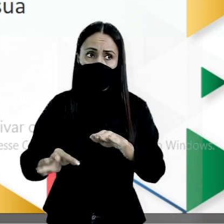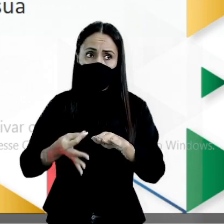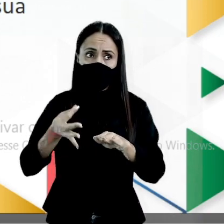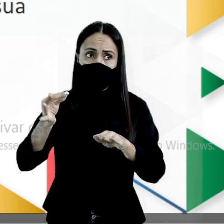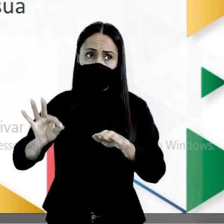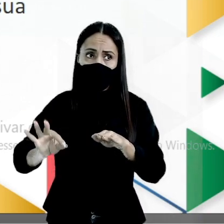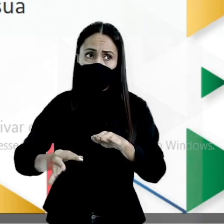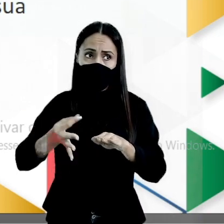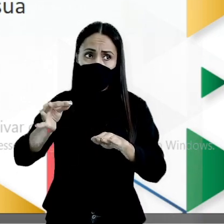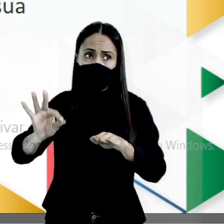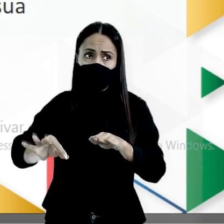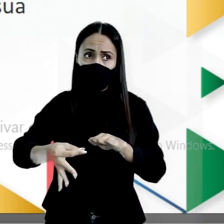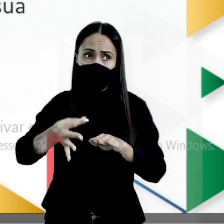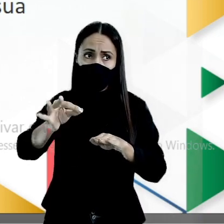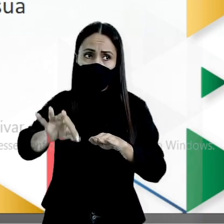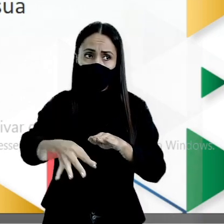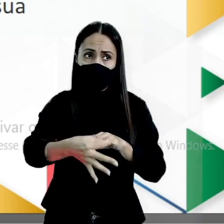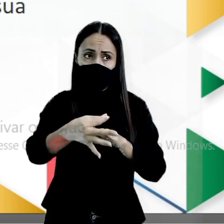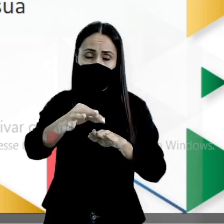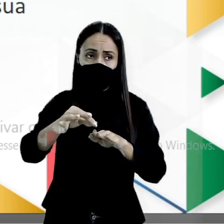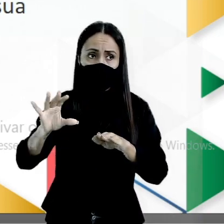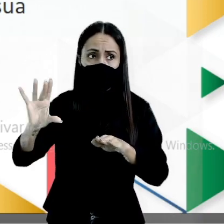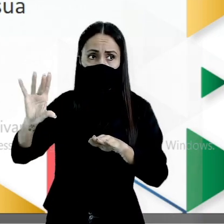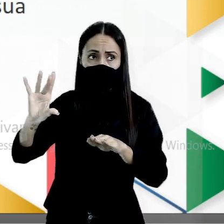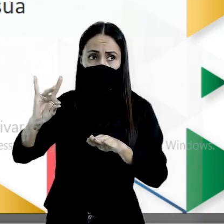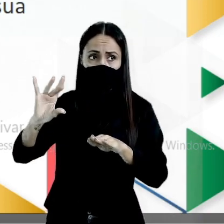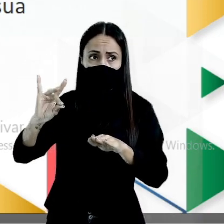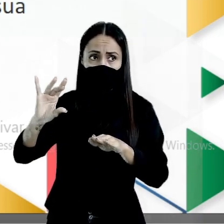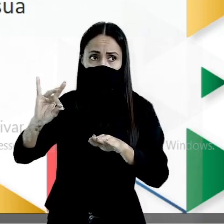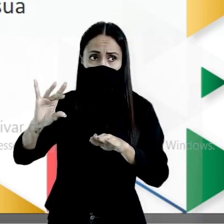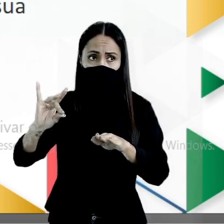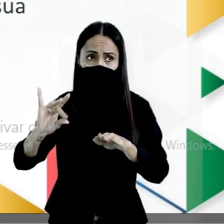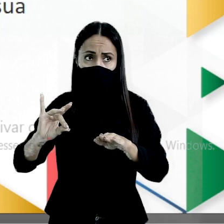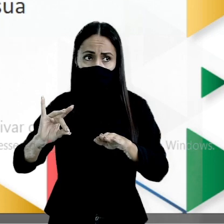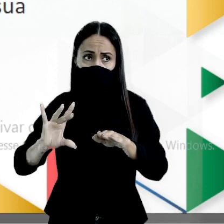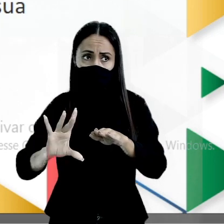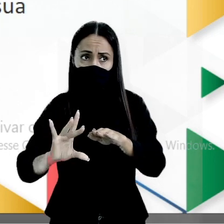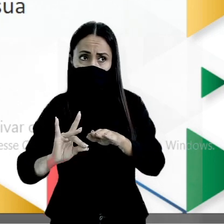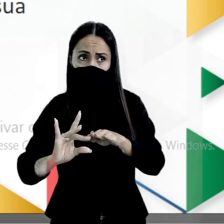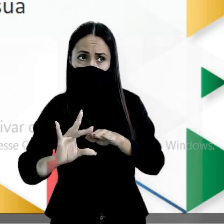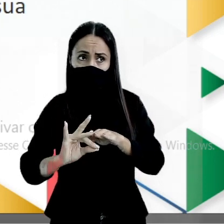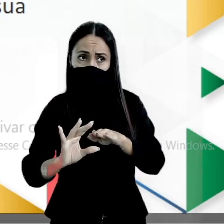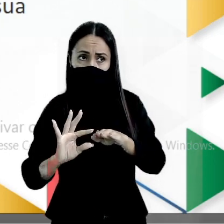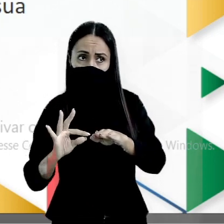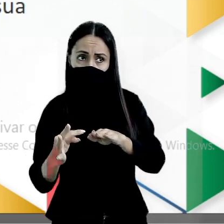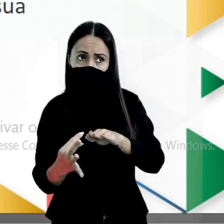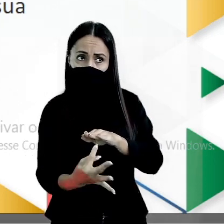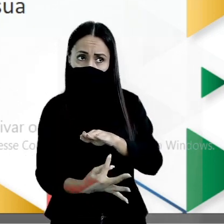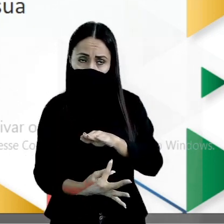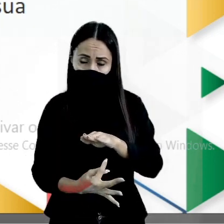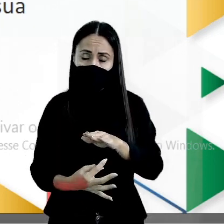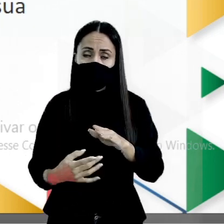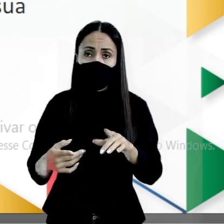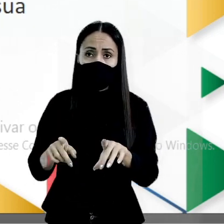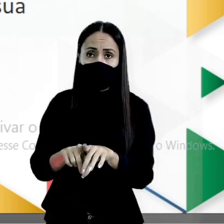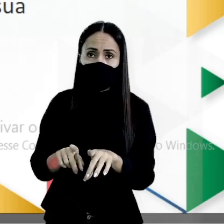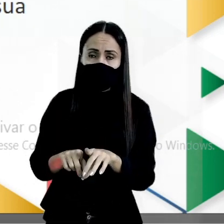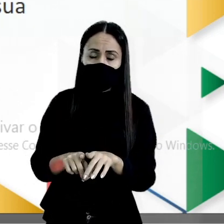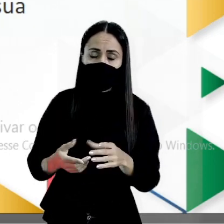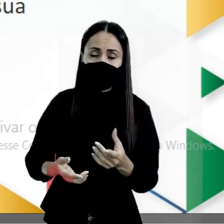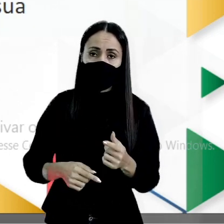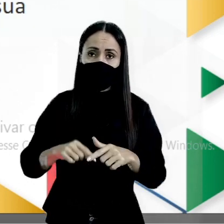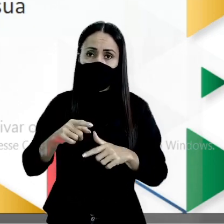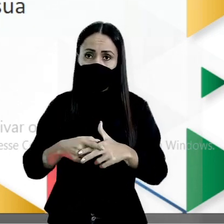Costurava, colava o couro, né? O artesão era o dono da matéria-prima, das